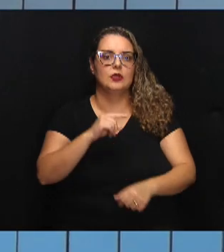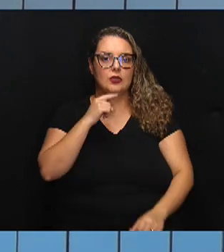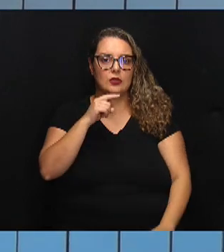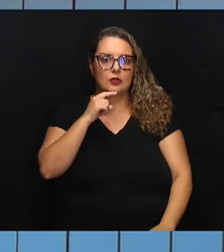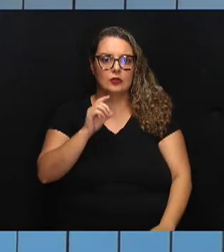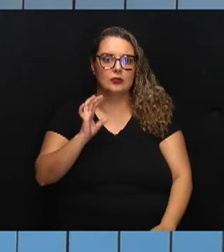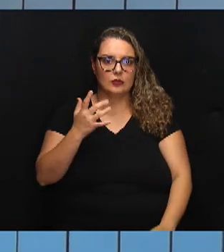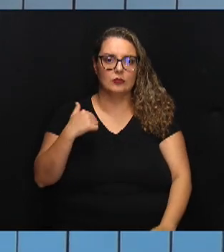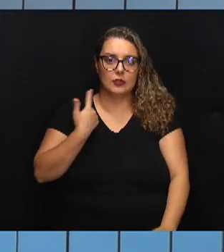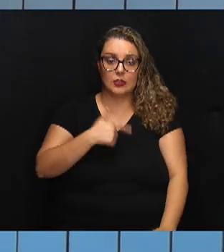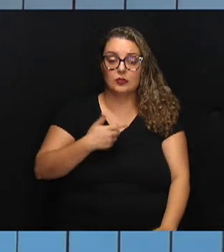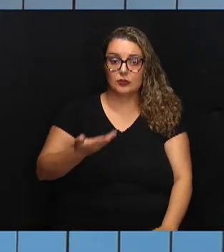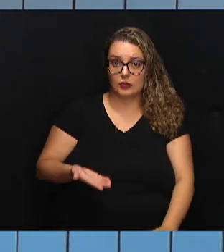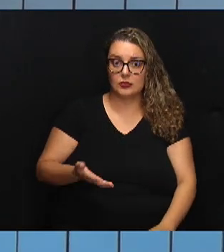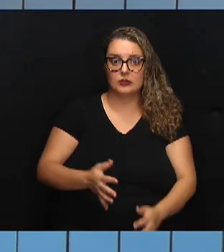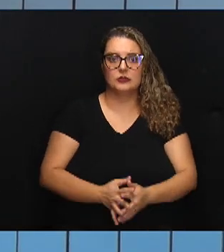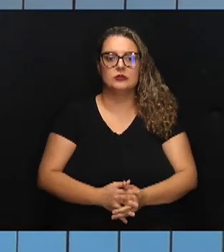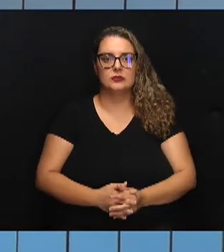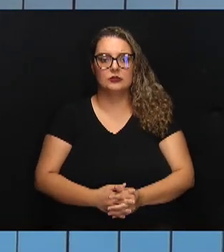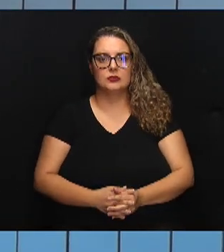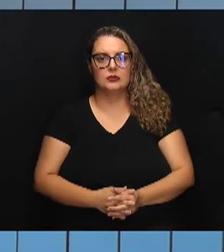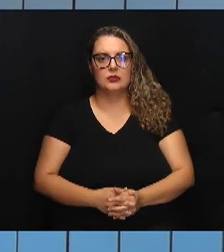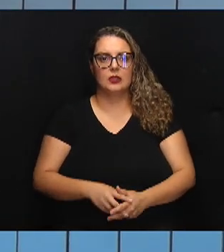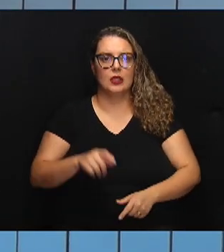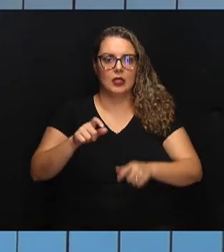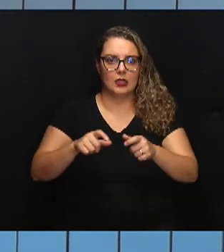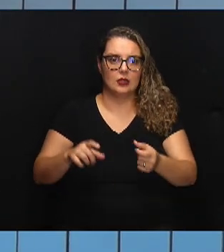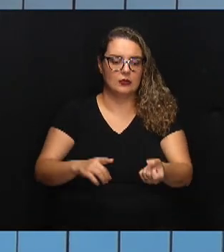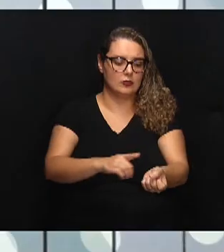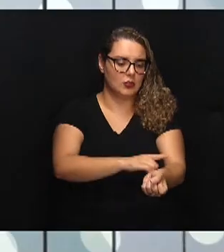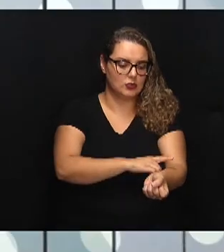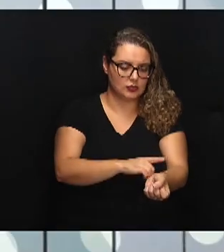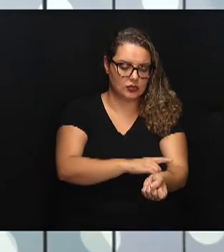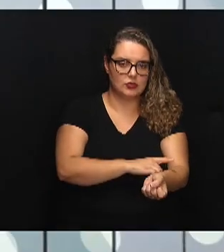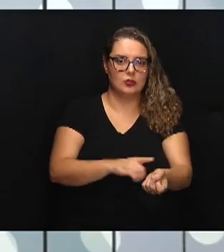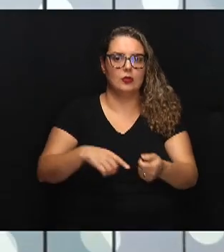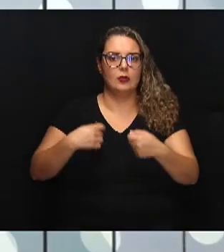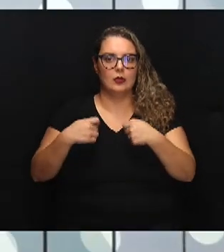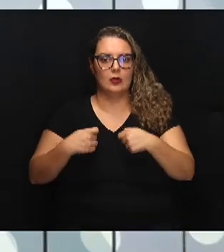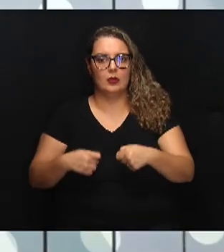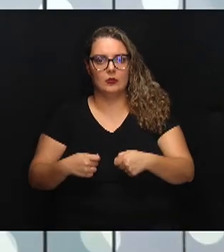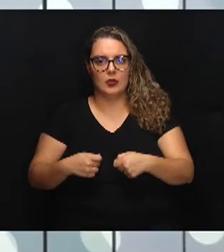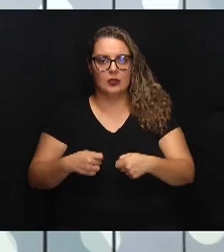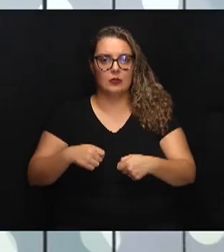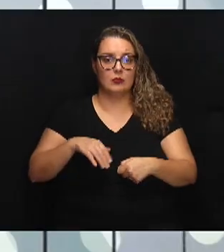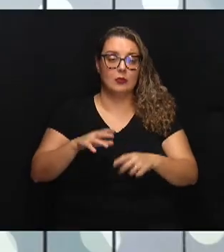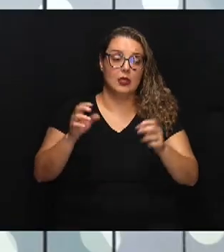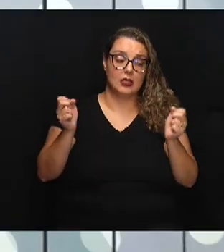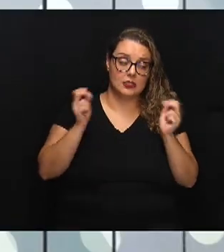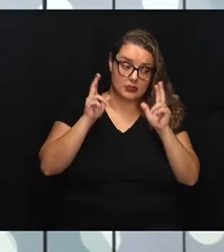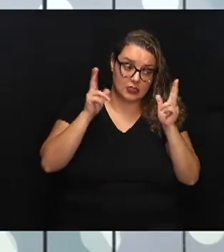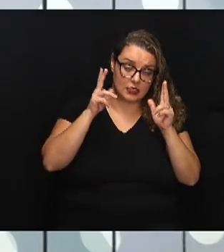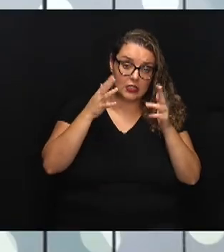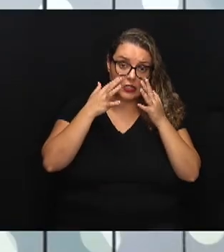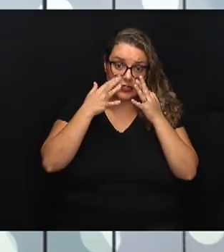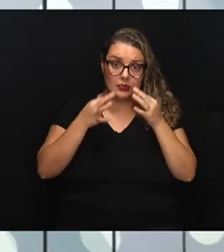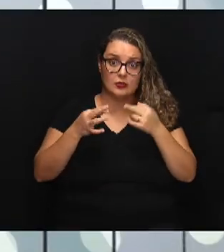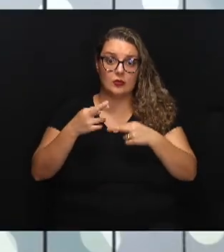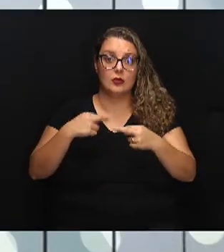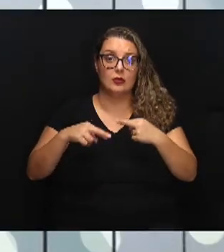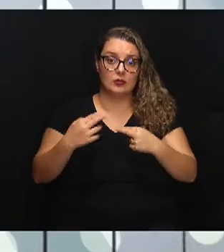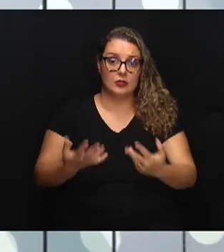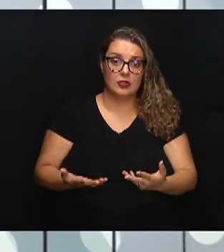surgiu aqui pra gente, né? As pessoas que têm diabetes, elas precisam ficar mais atentas também com essa